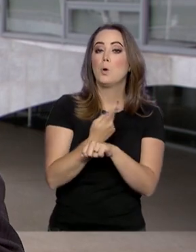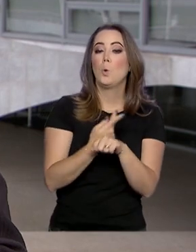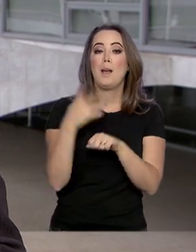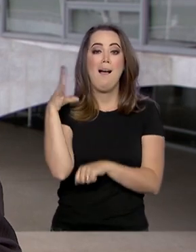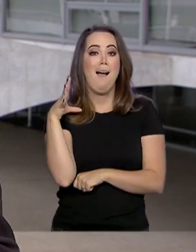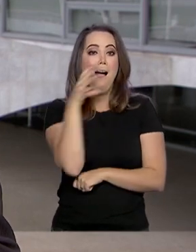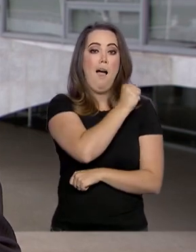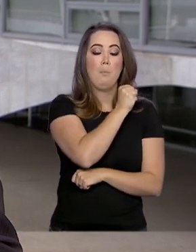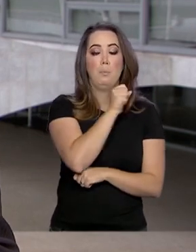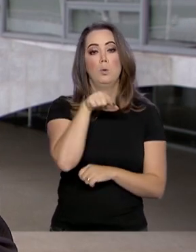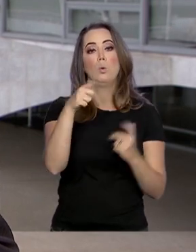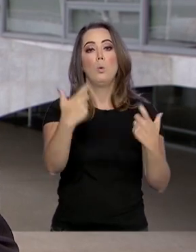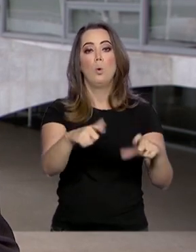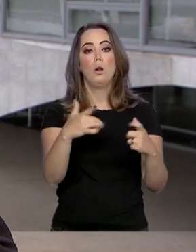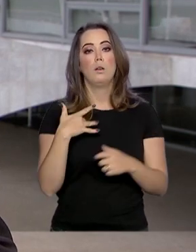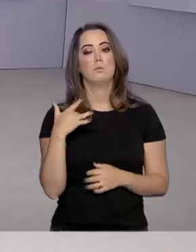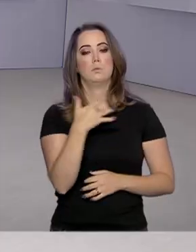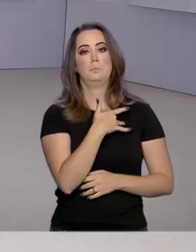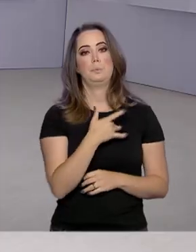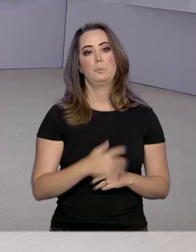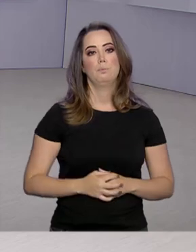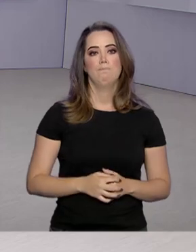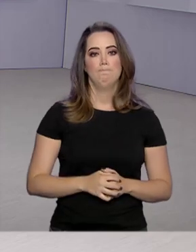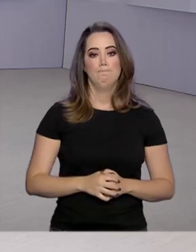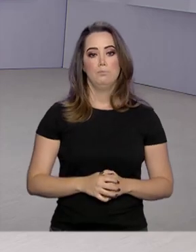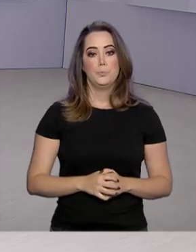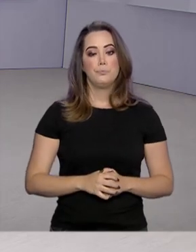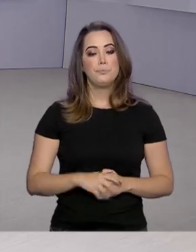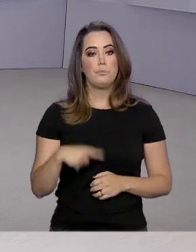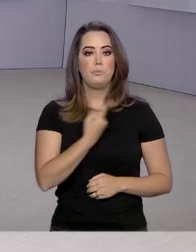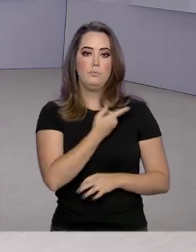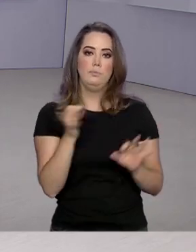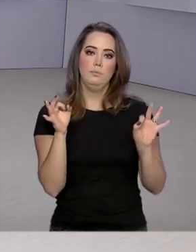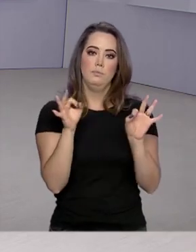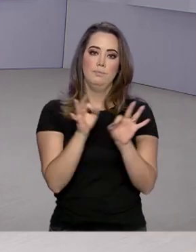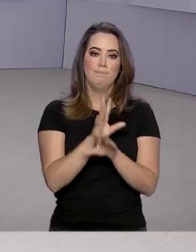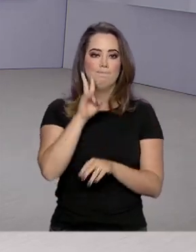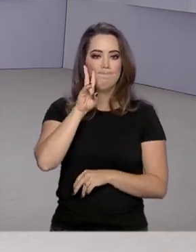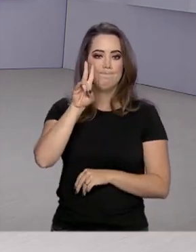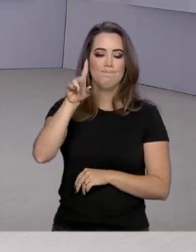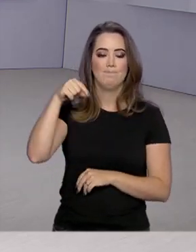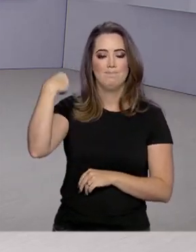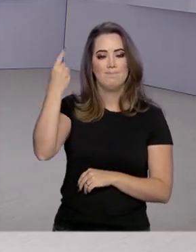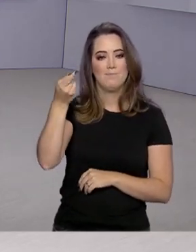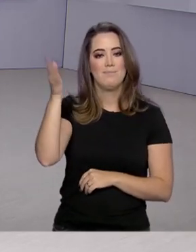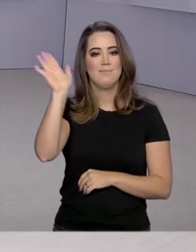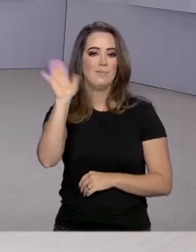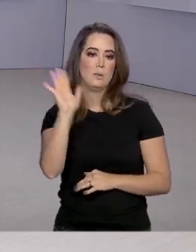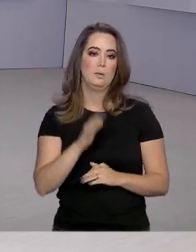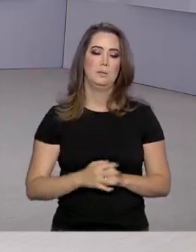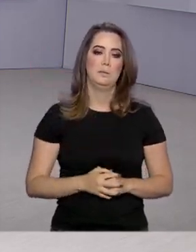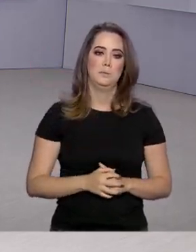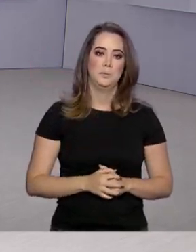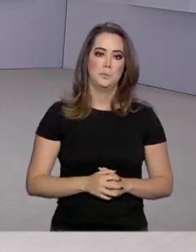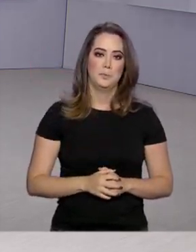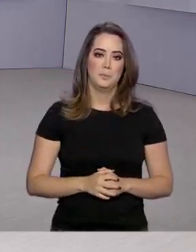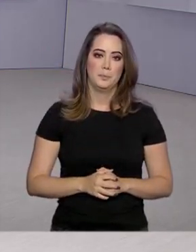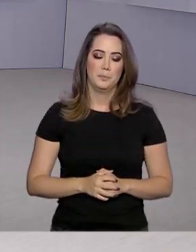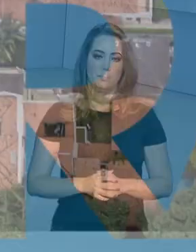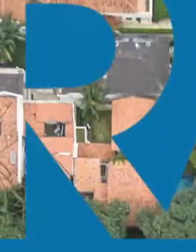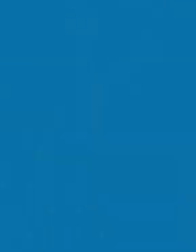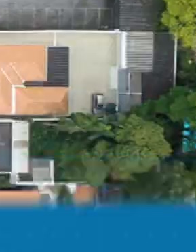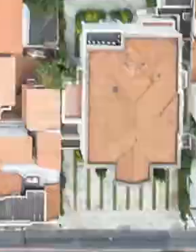imediatamente um atendimento médico. A gente fica por aqui. Mais informações na próxima edição. Até lá!